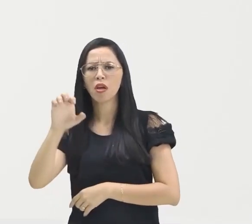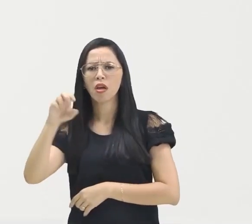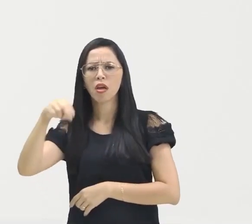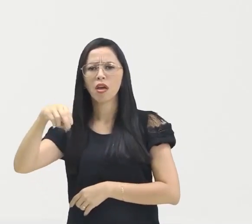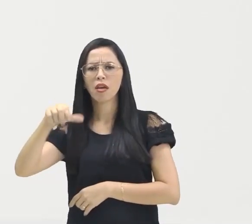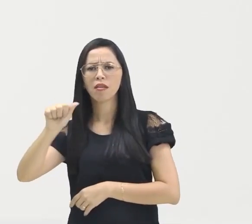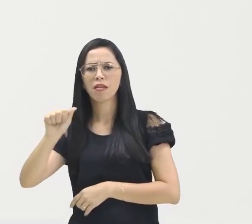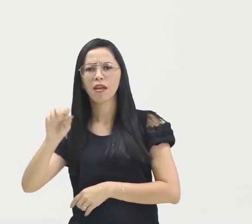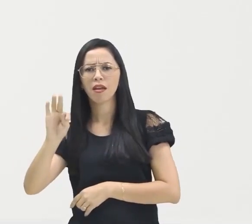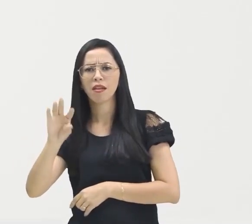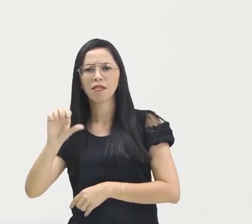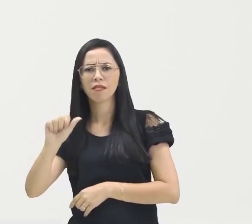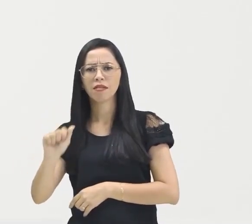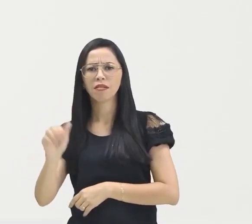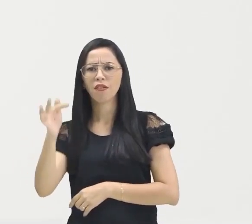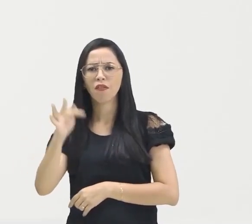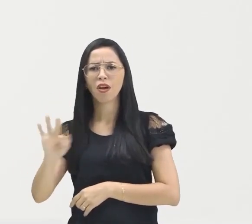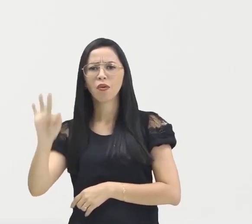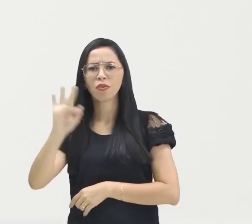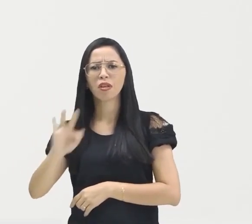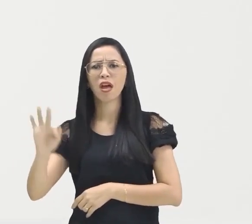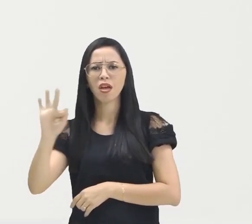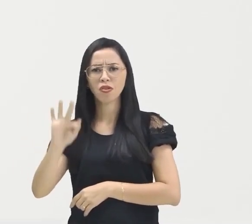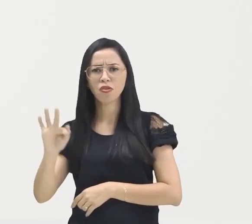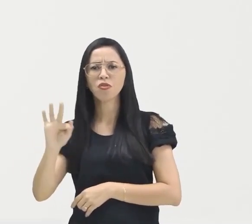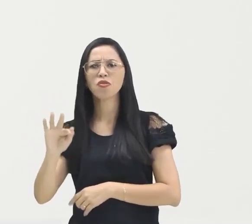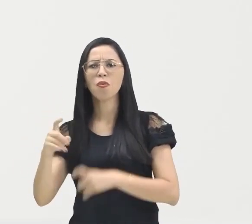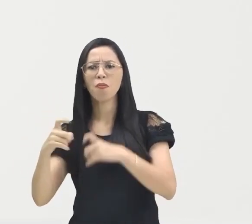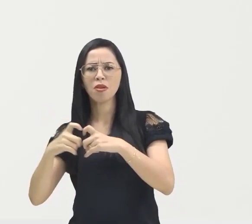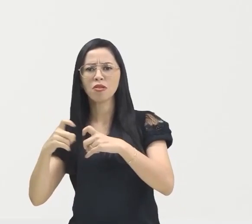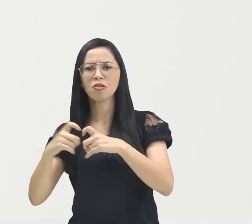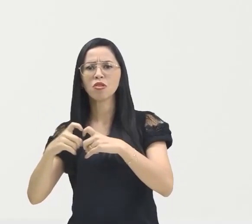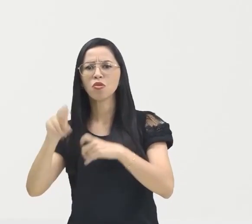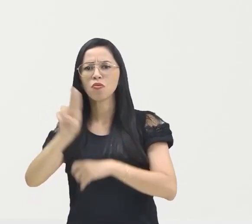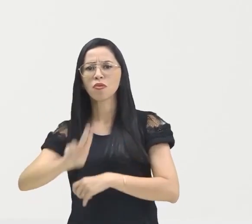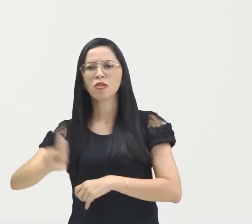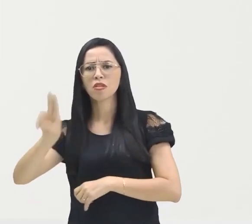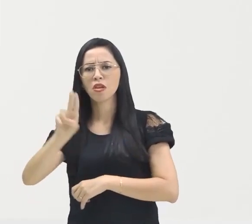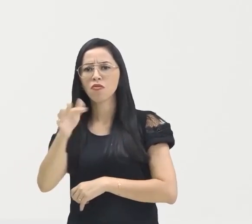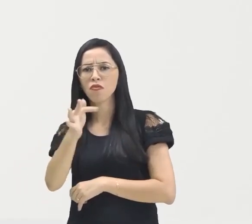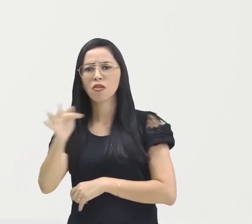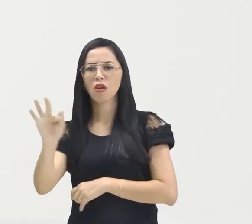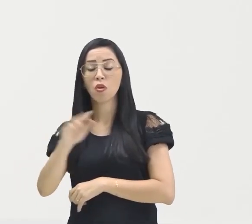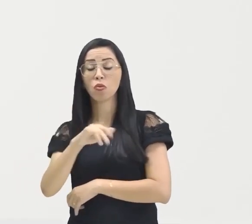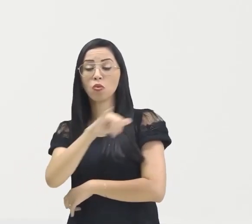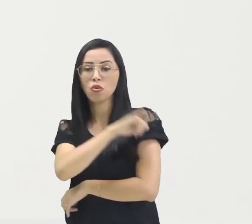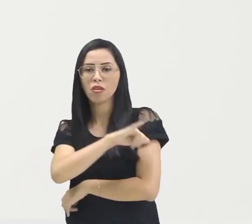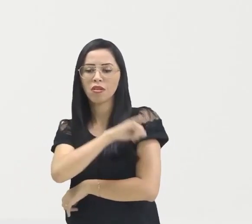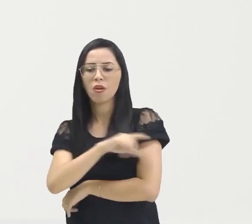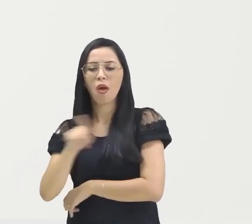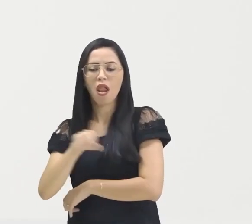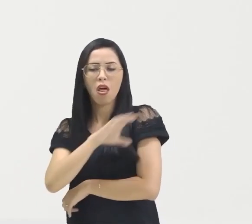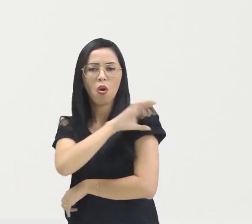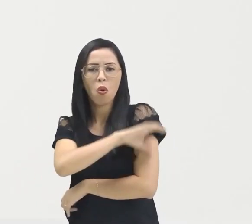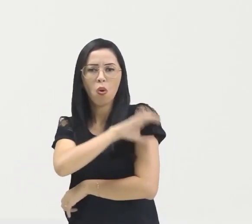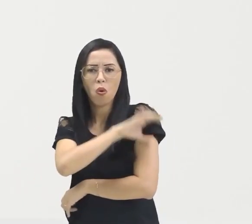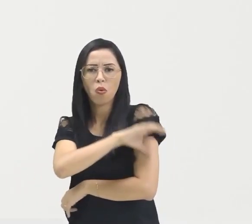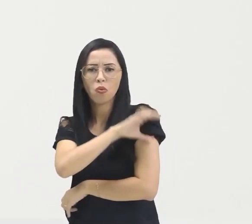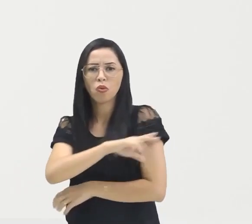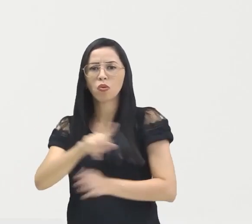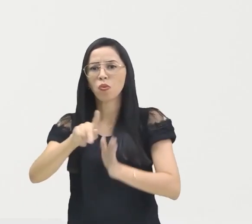da Universidade Federal do Rio de Janeiro, onde coordena o projeto